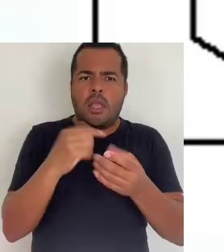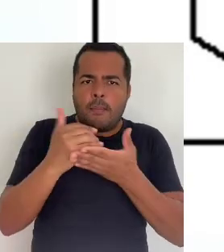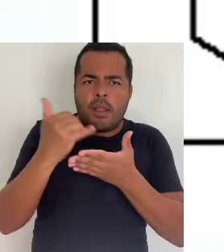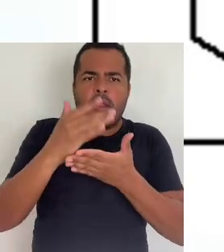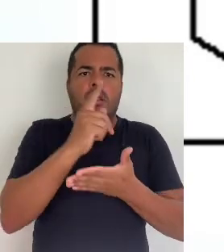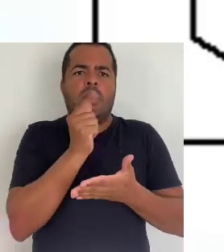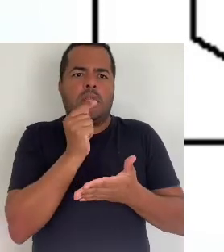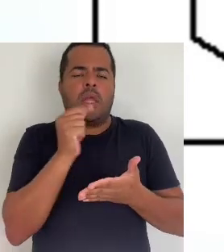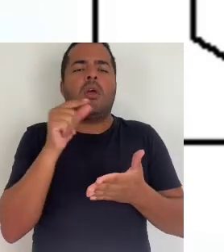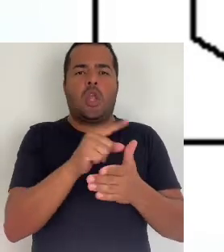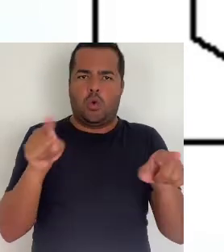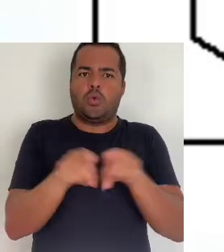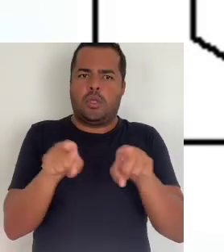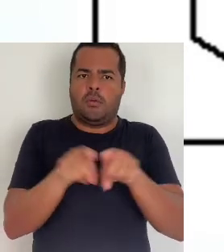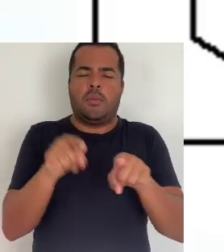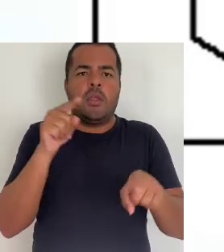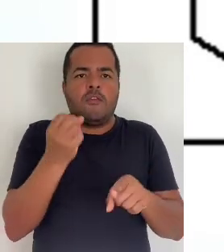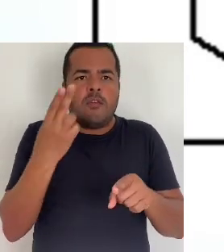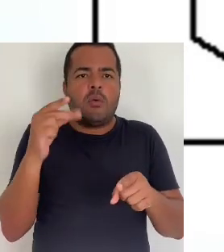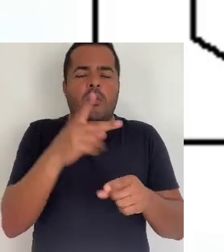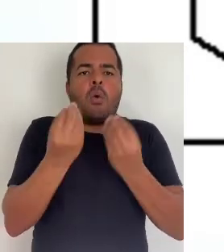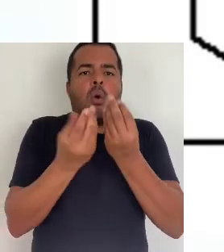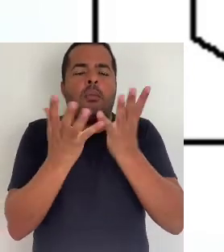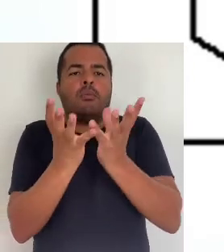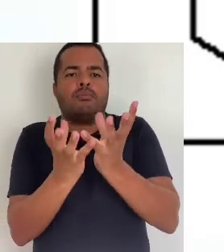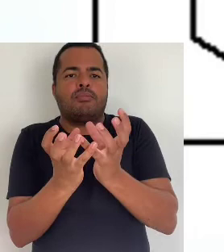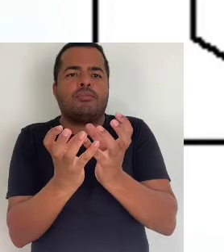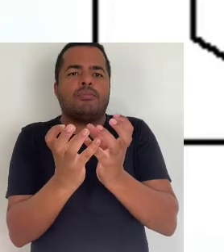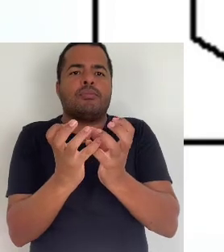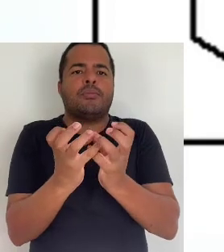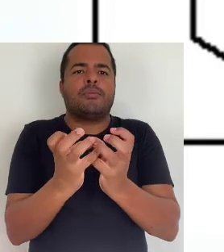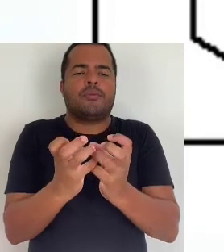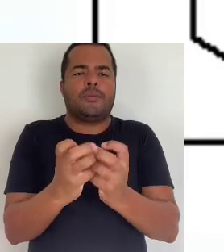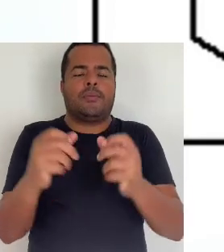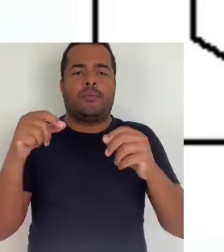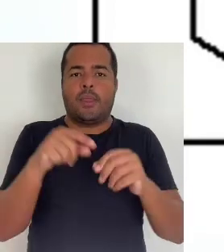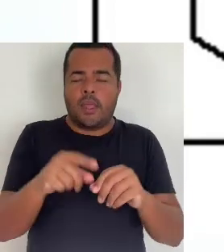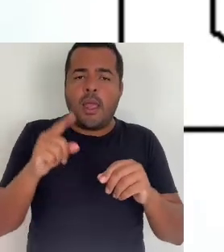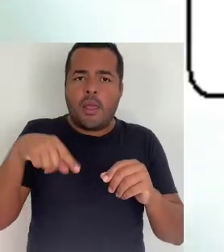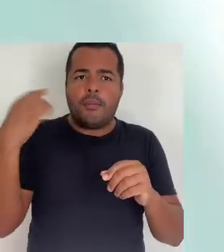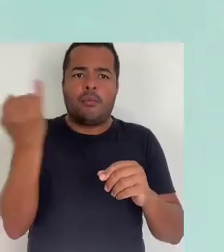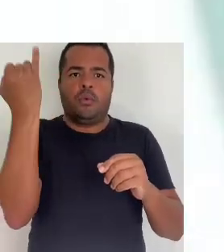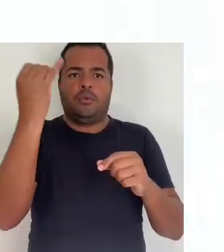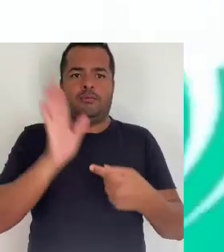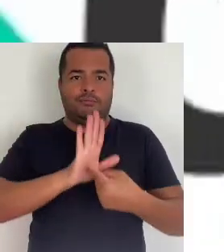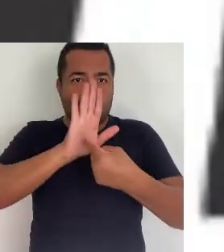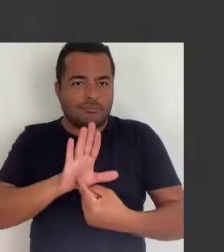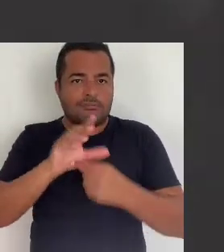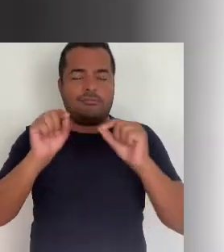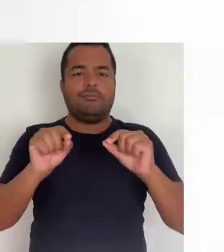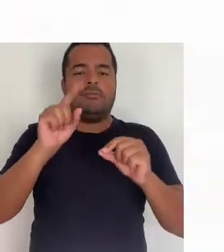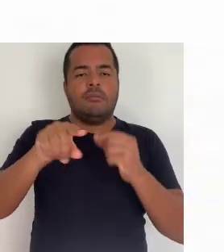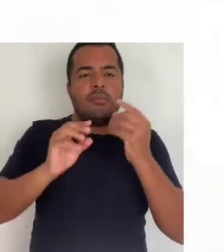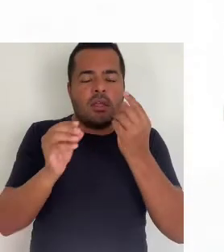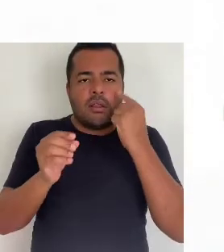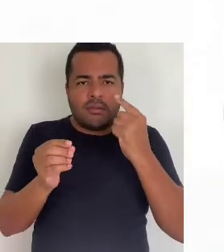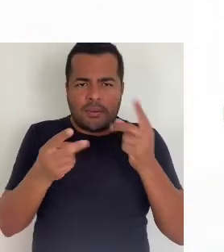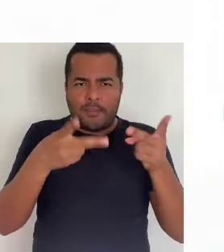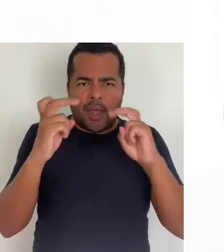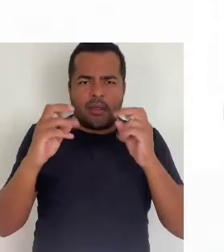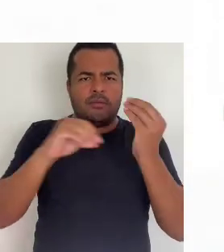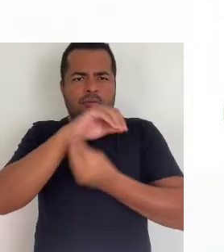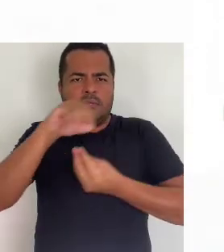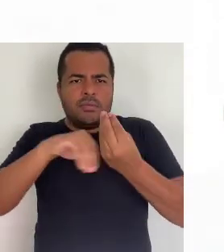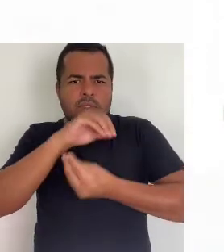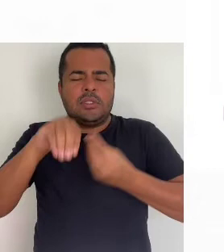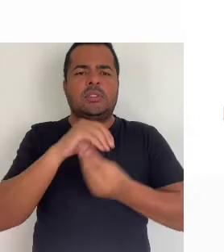a eliminação de água, por exemplo, eu também vou chamar essa reação de desidratação, tá bom? É importante